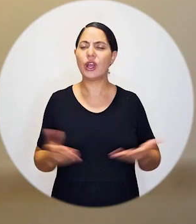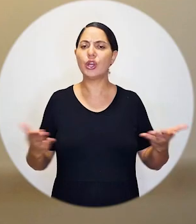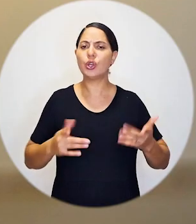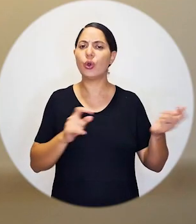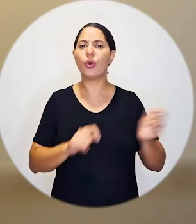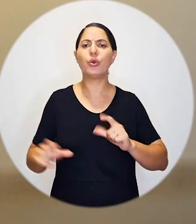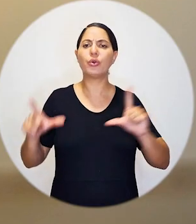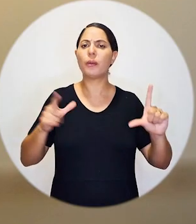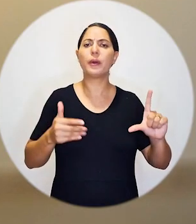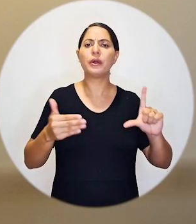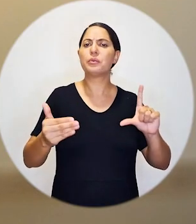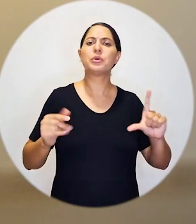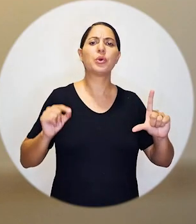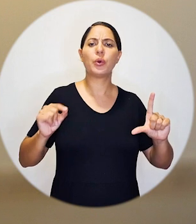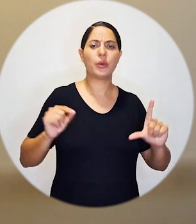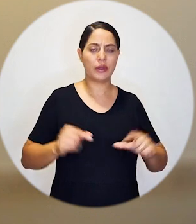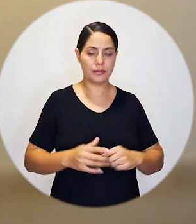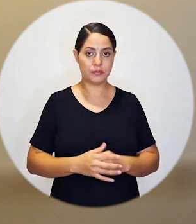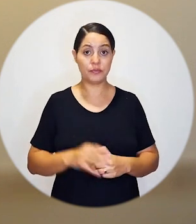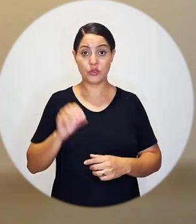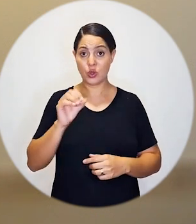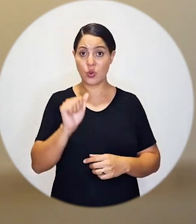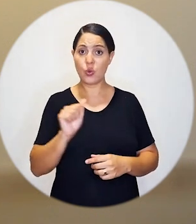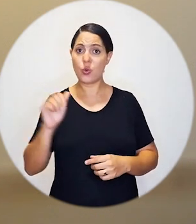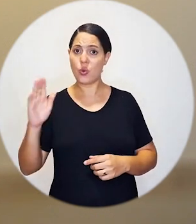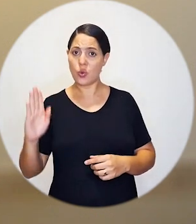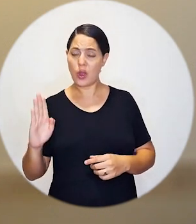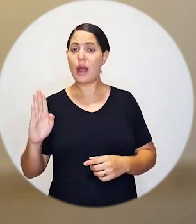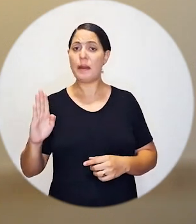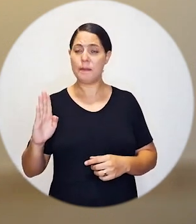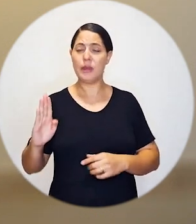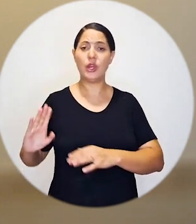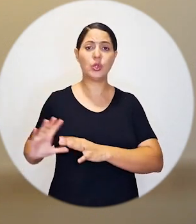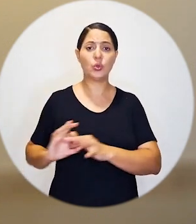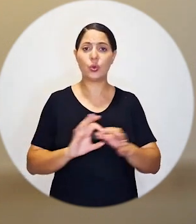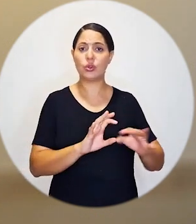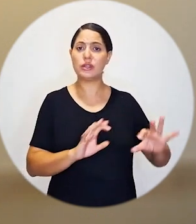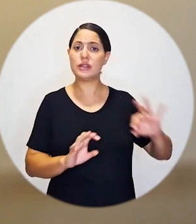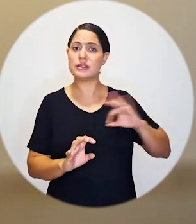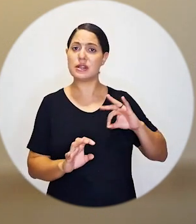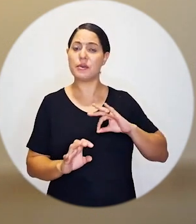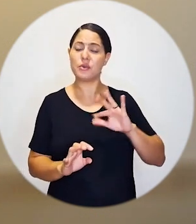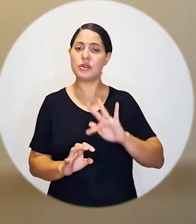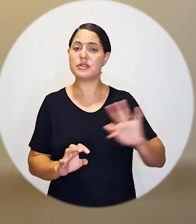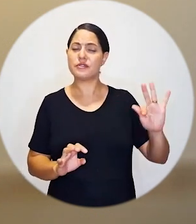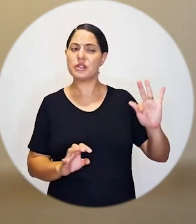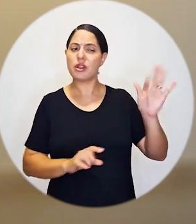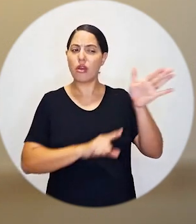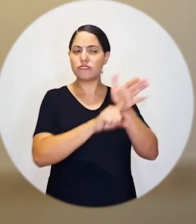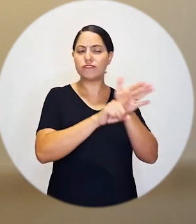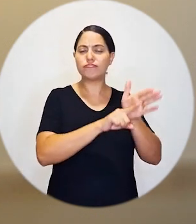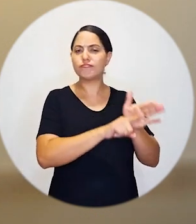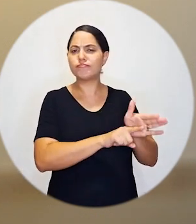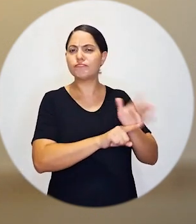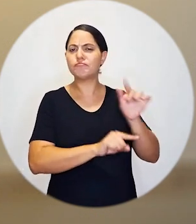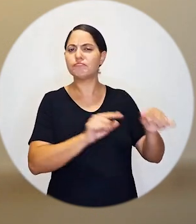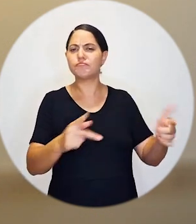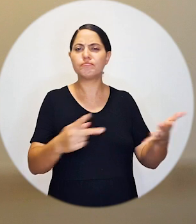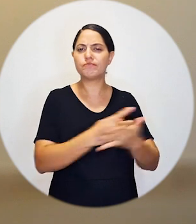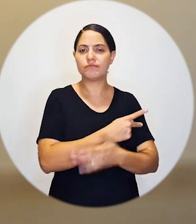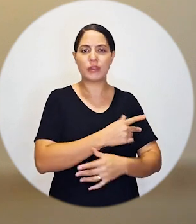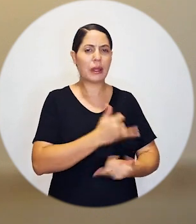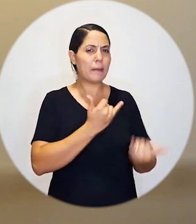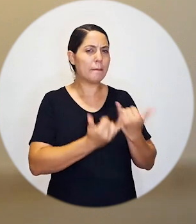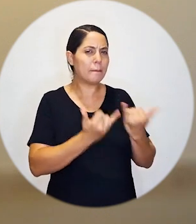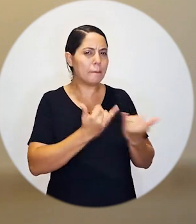Eu começo o programa de hoje com a manifestação da OAB Nacional sobre o inquérito da Polícia Federal que investiga a existência de